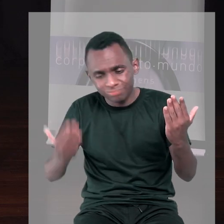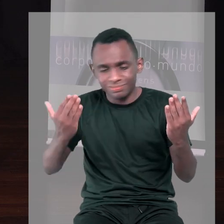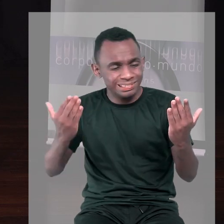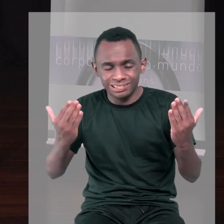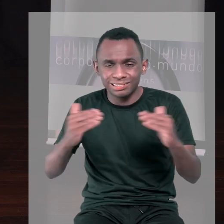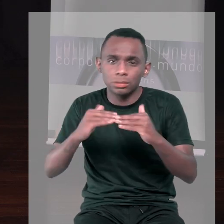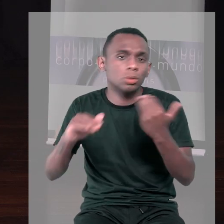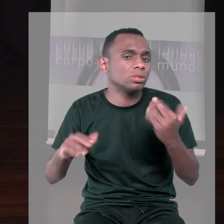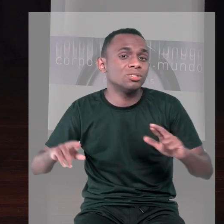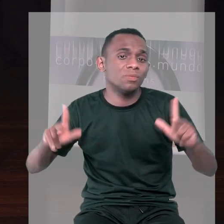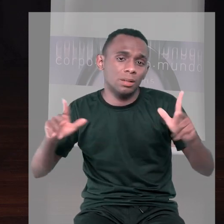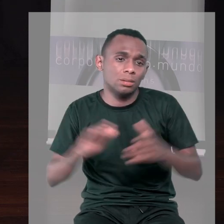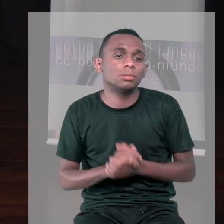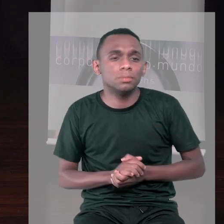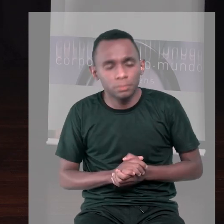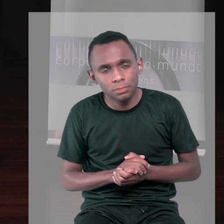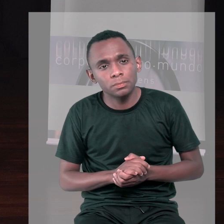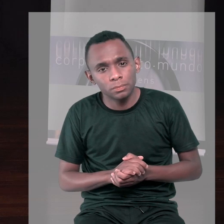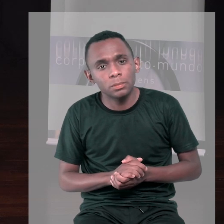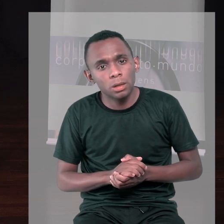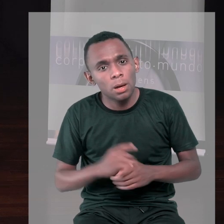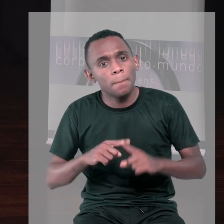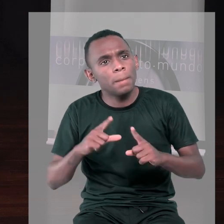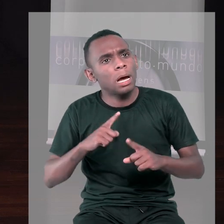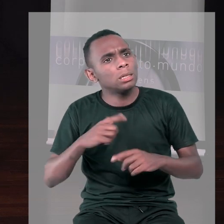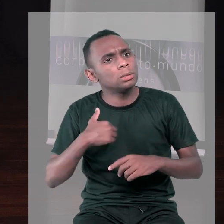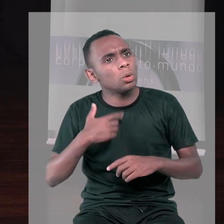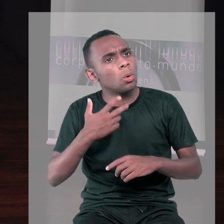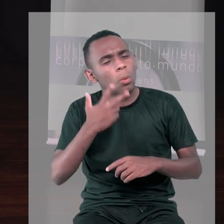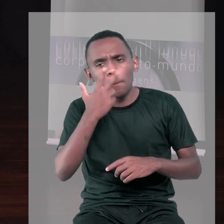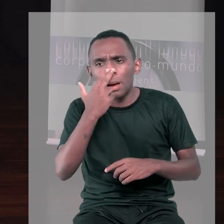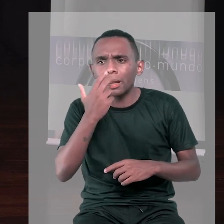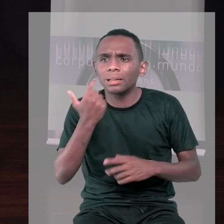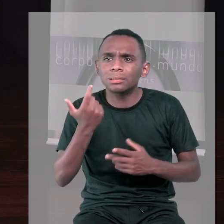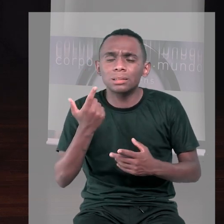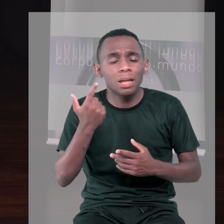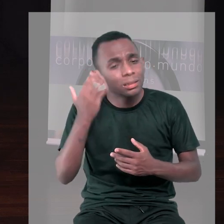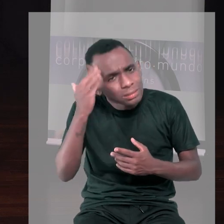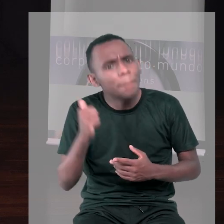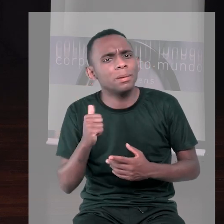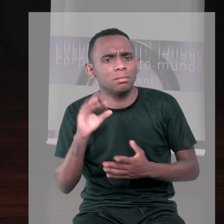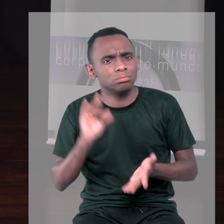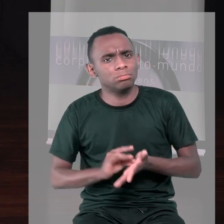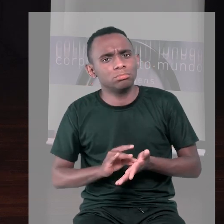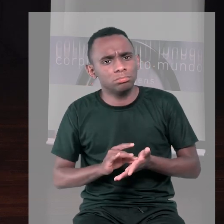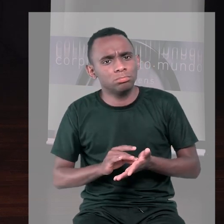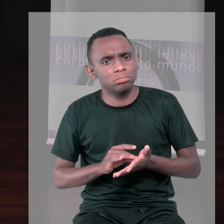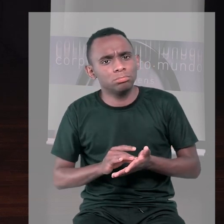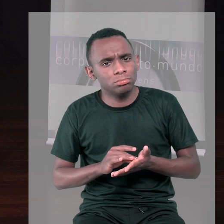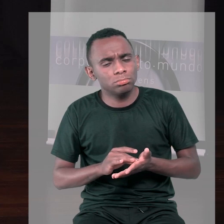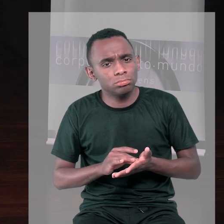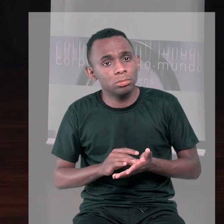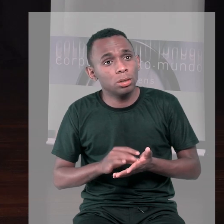Mas eu tenho a impressão que ela sabia disso. Não é? Eu acho que... E